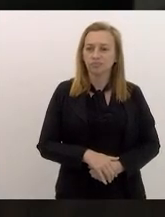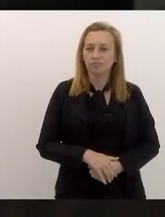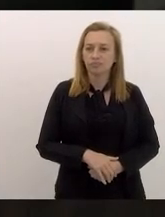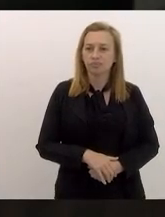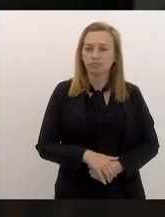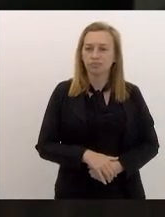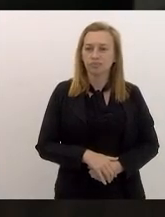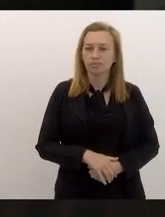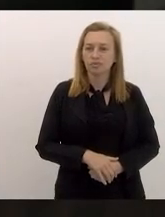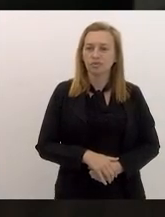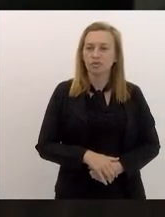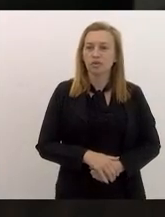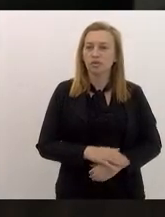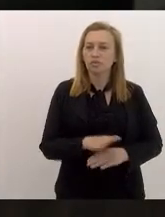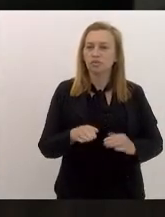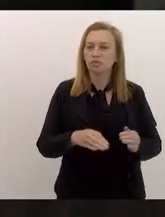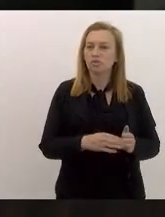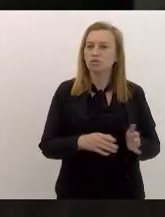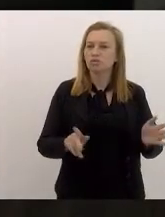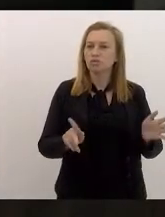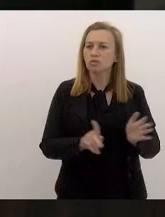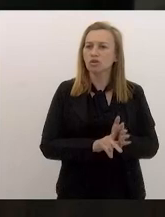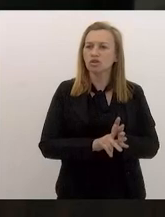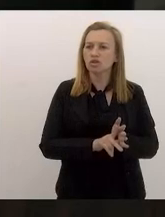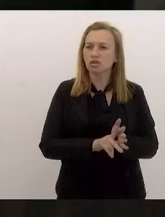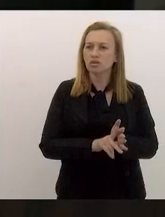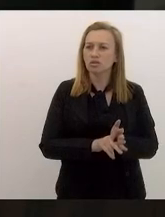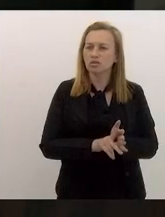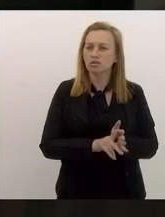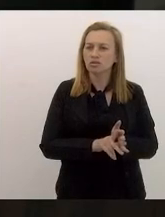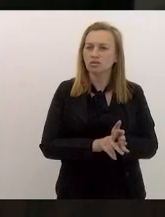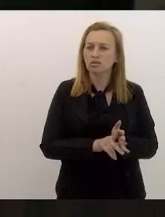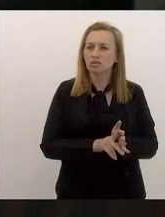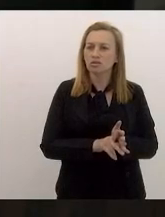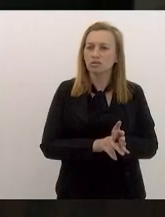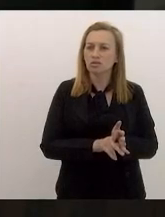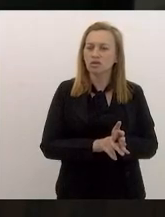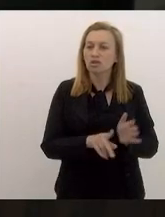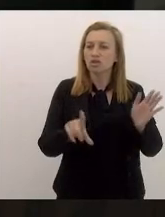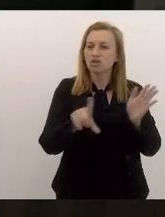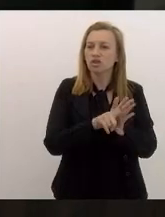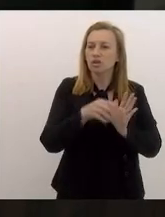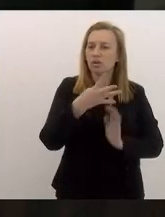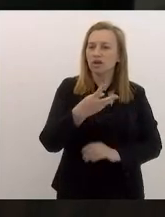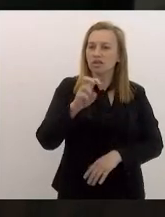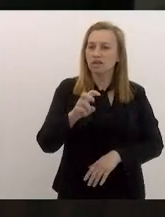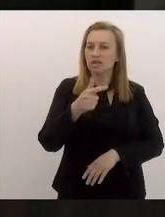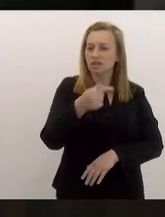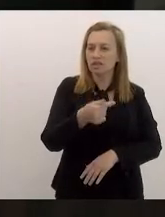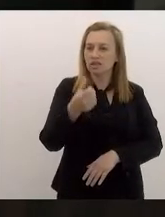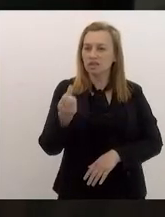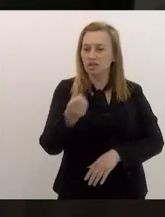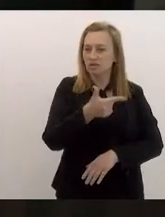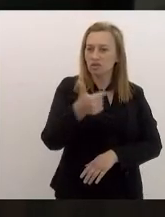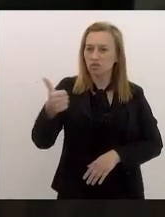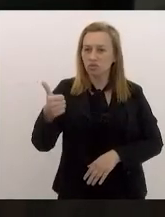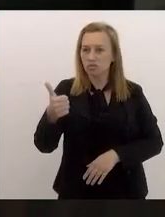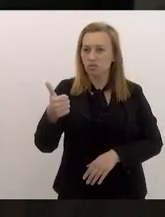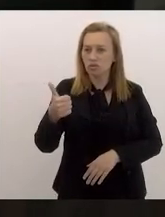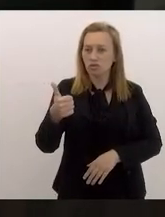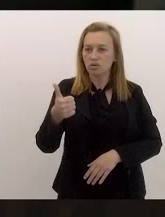dos projetos de projetos de lei 4576 de 21